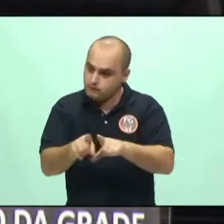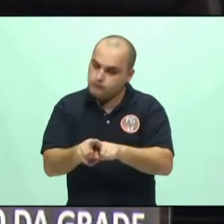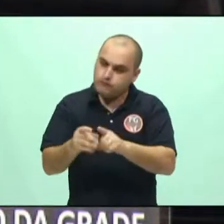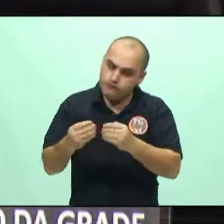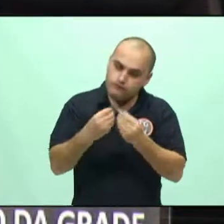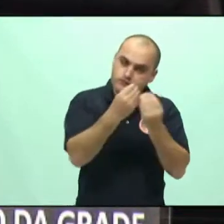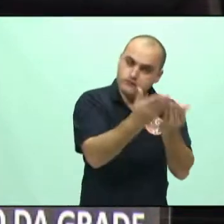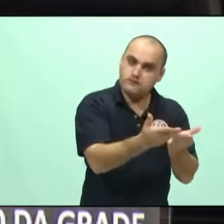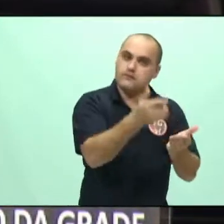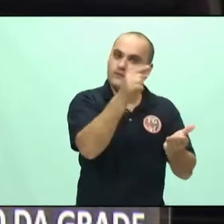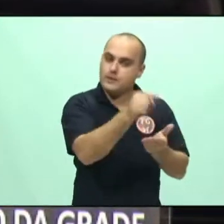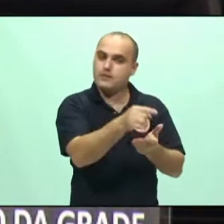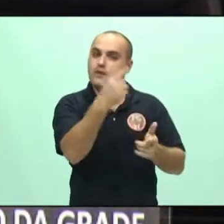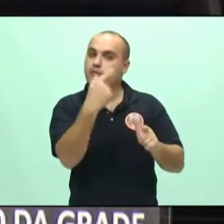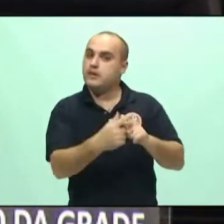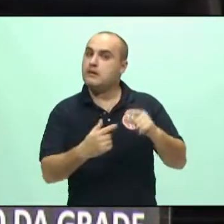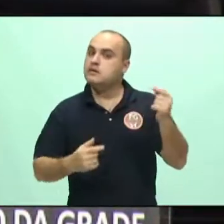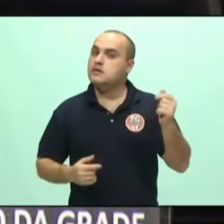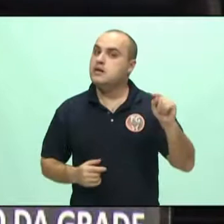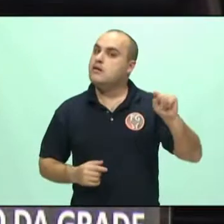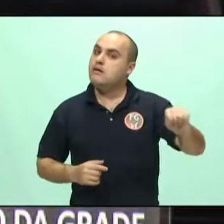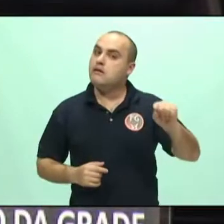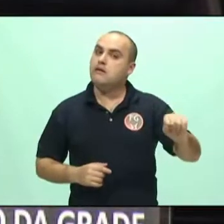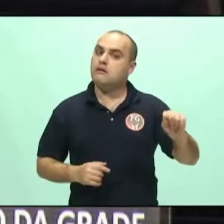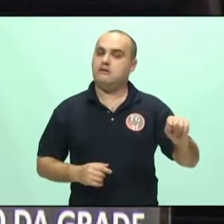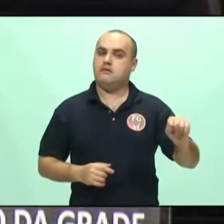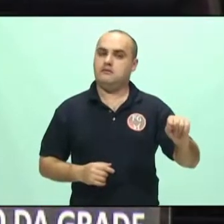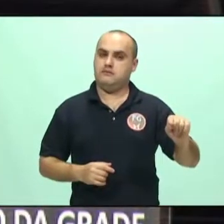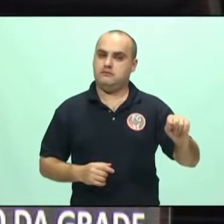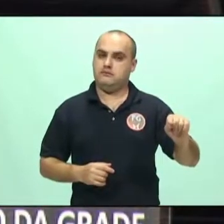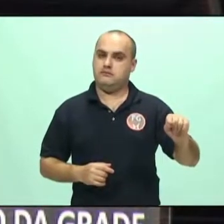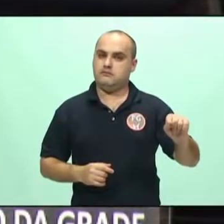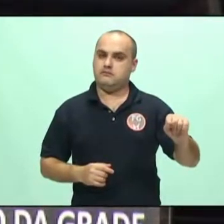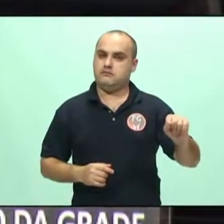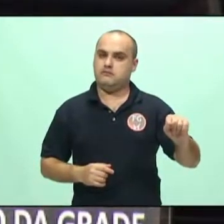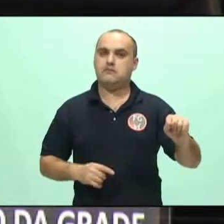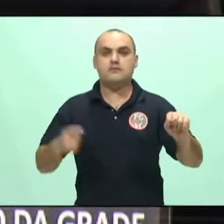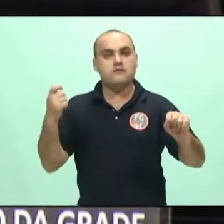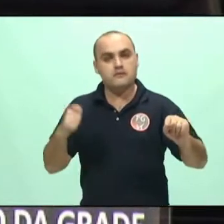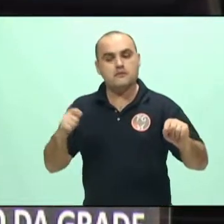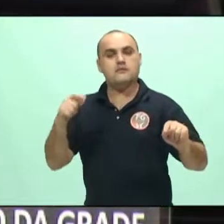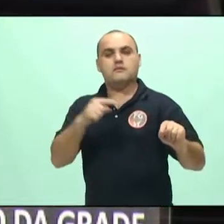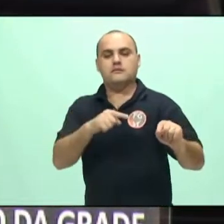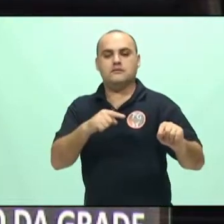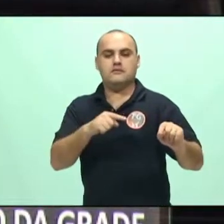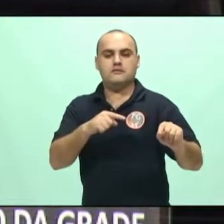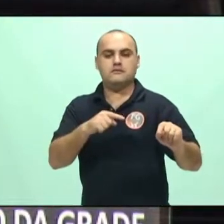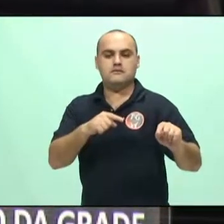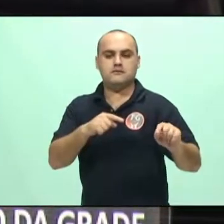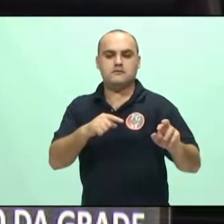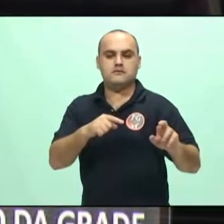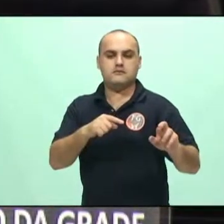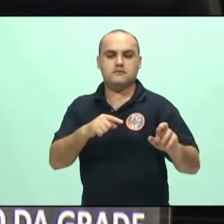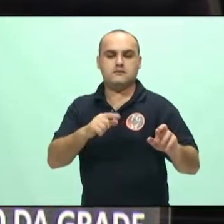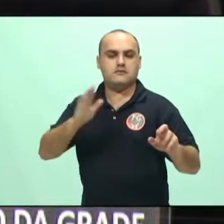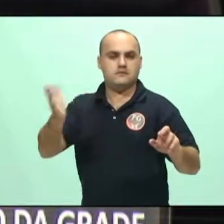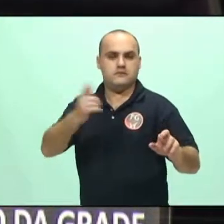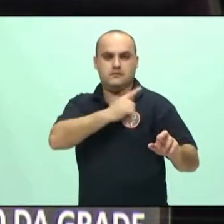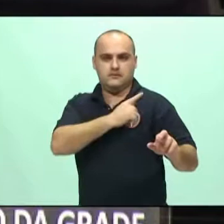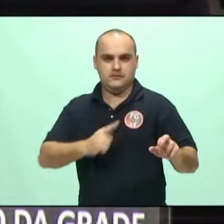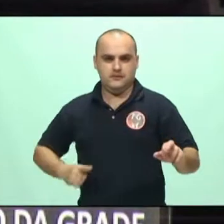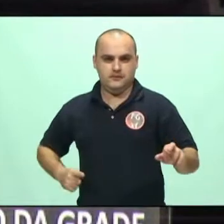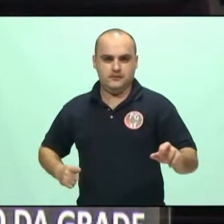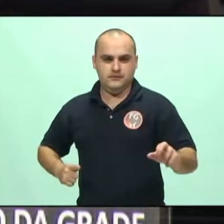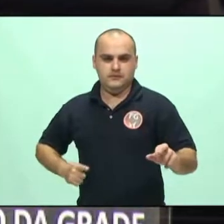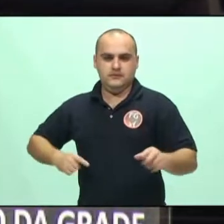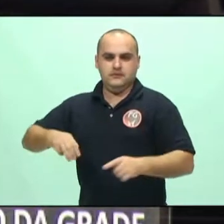lá realmente verba tem que vir dali e levar o conhecimento do nosso grande que está governado do